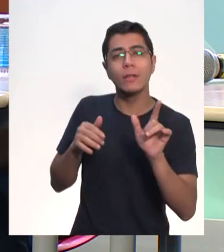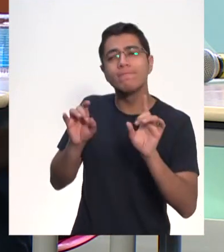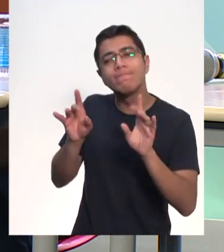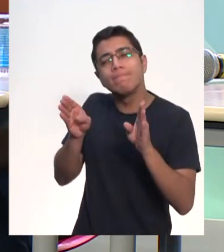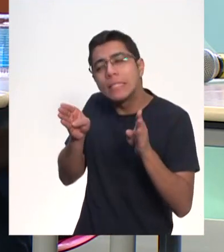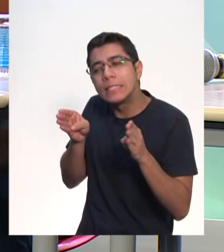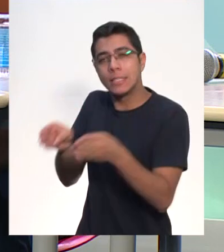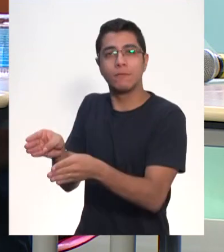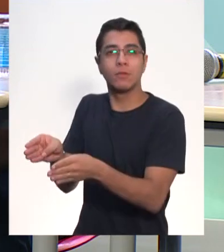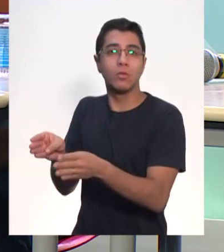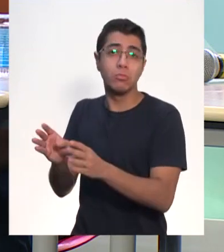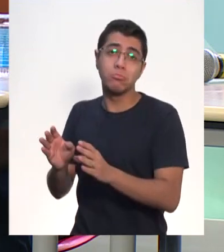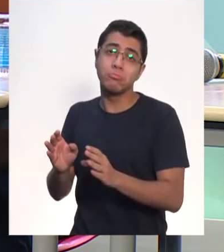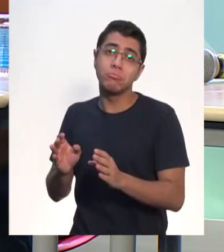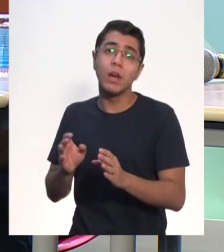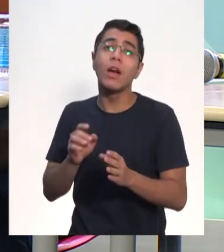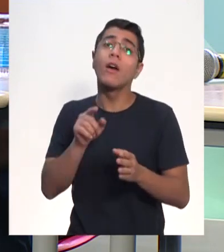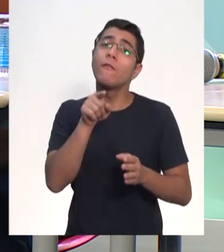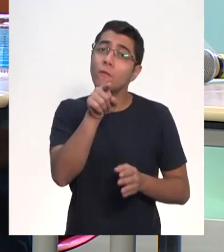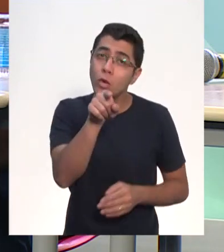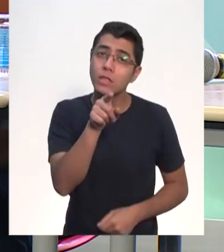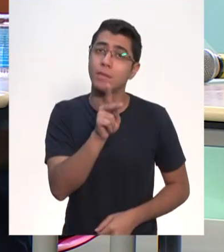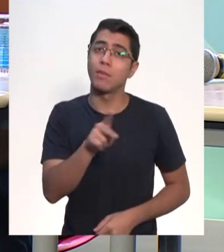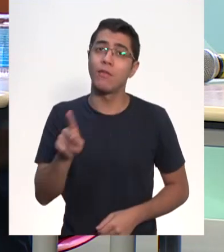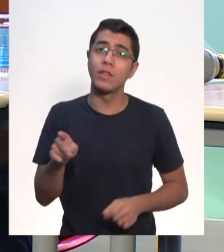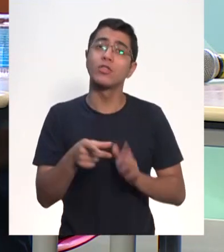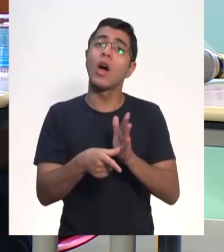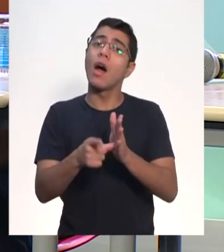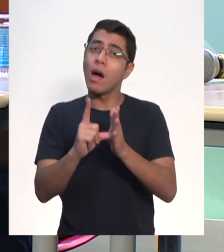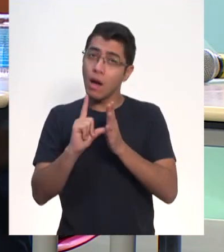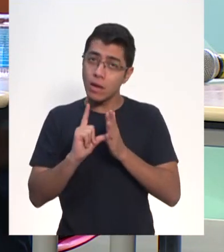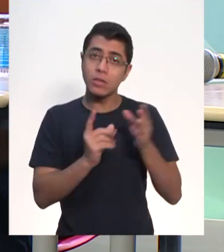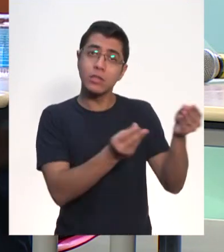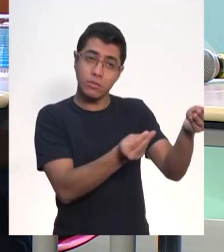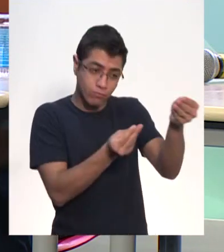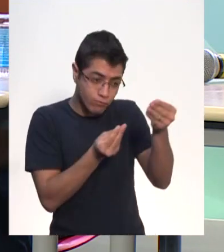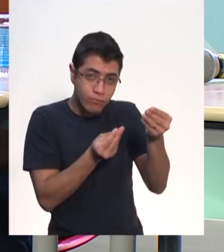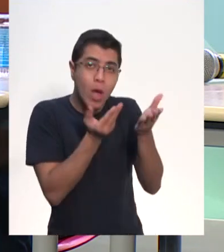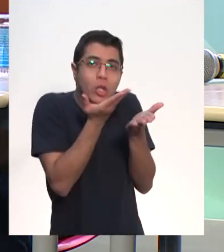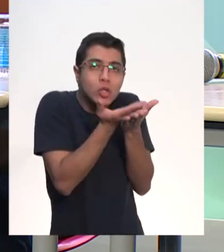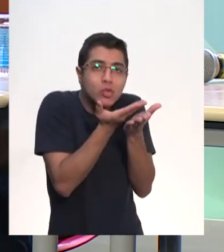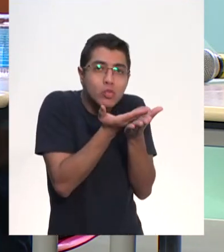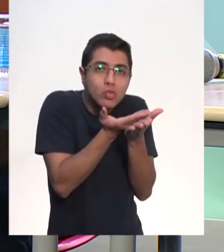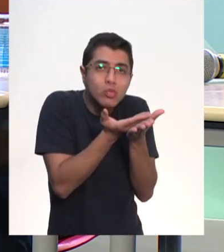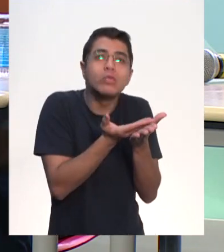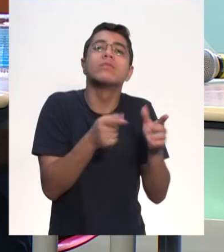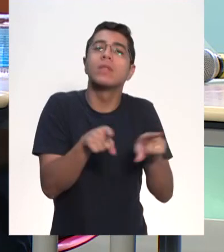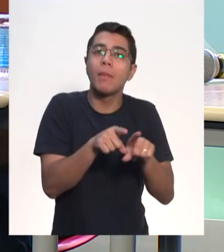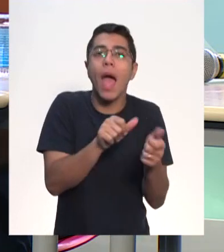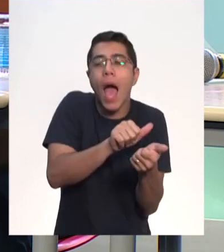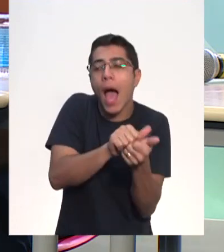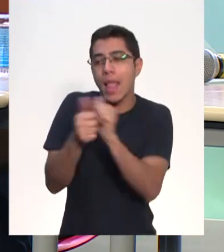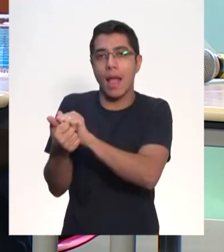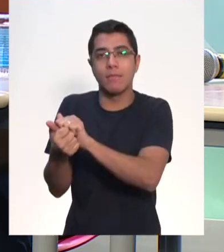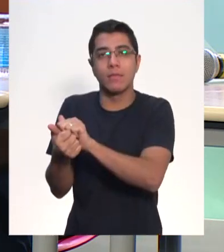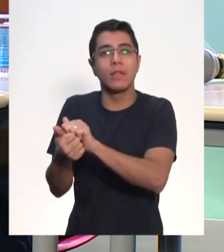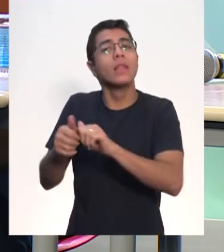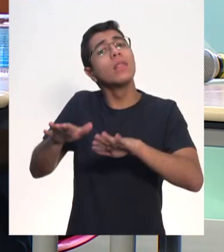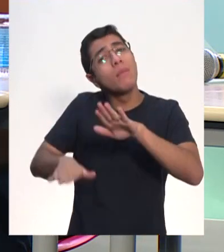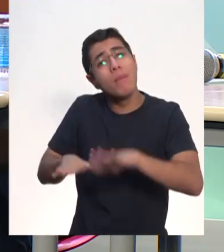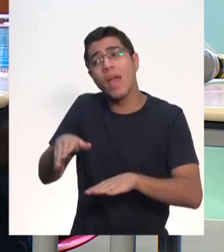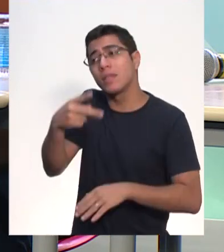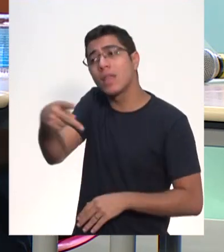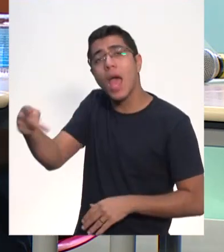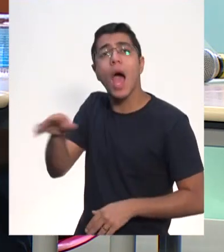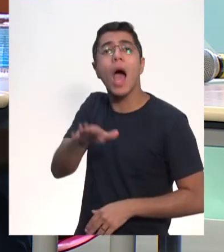de estudo, de adaptação e de personalização de acordo com a necessidade. E a outra coisa que você trouxe aqui no final da